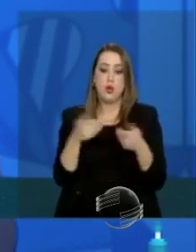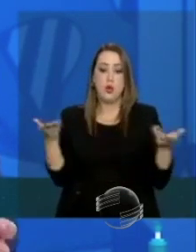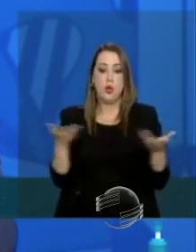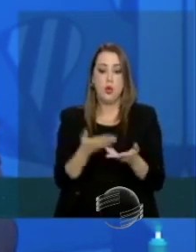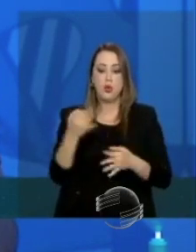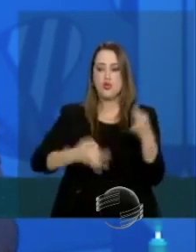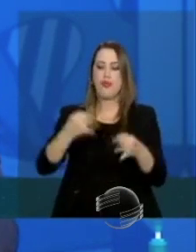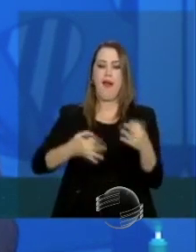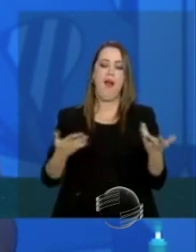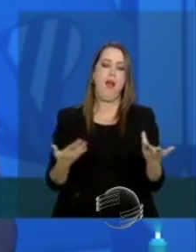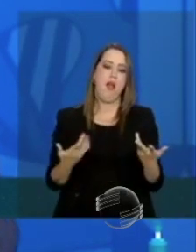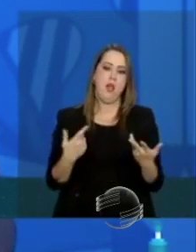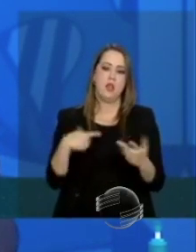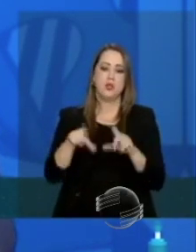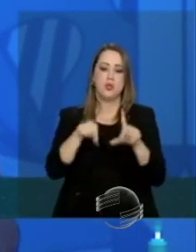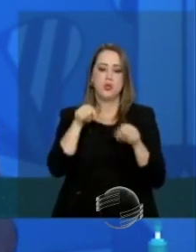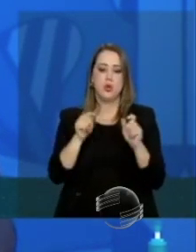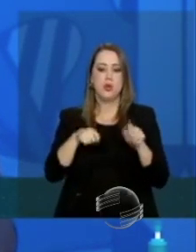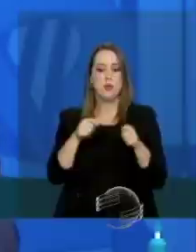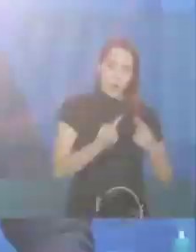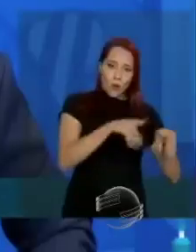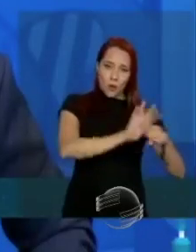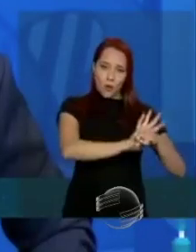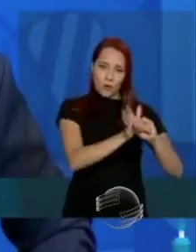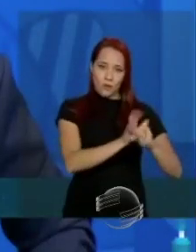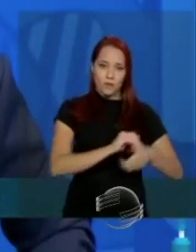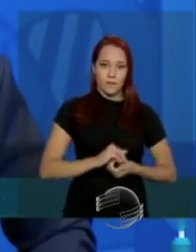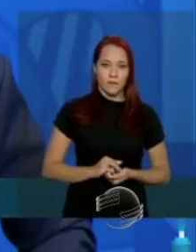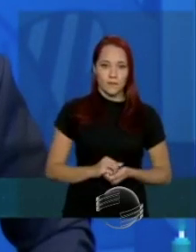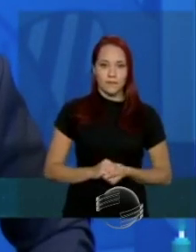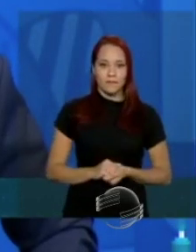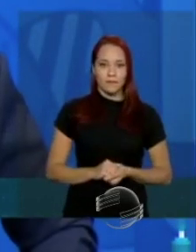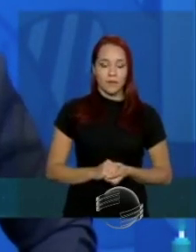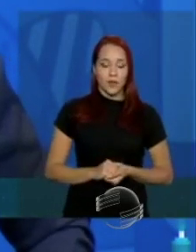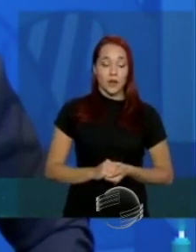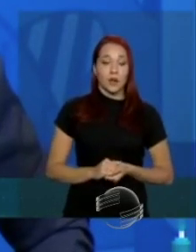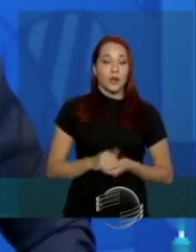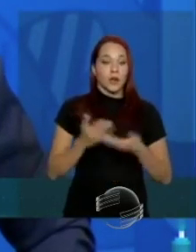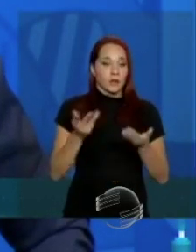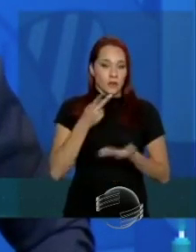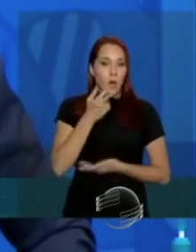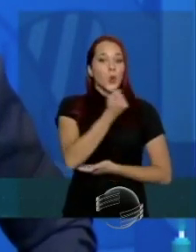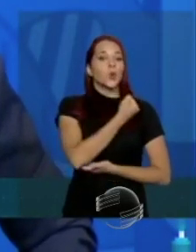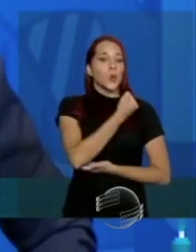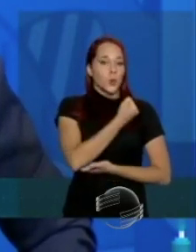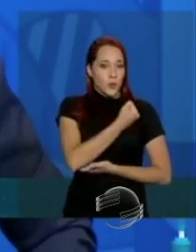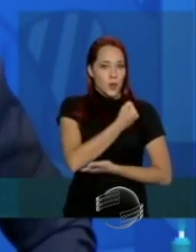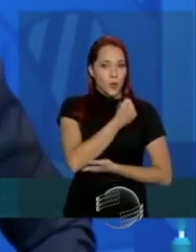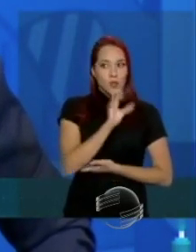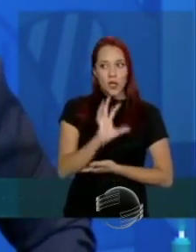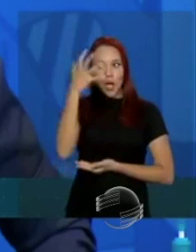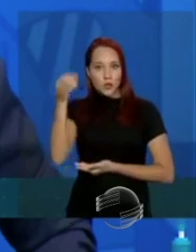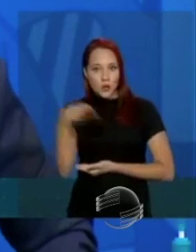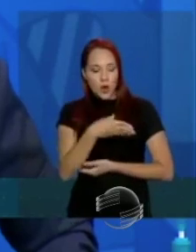de julgar e tomar a decisão que vai fazer com que a gente consiga ajudar a sociedade. Em relação aos números sobre